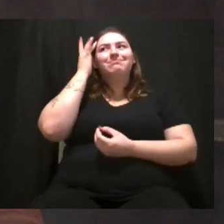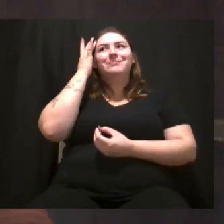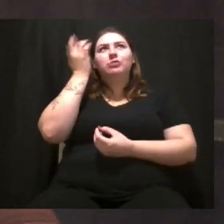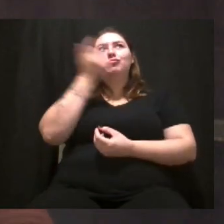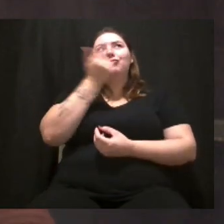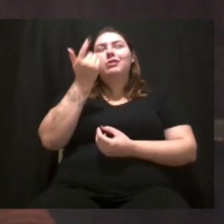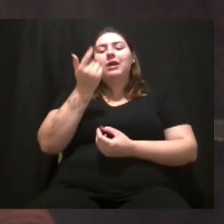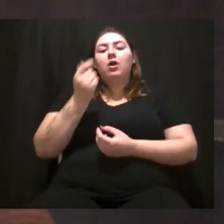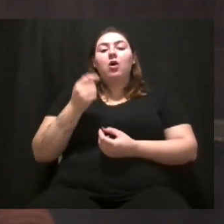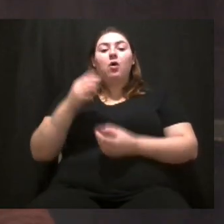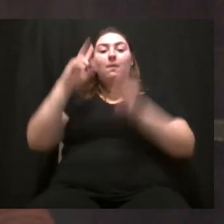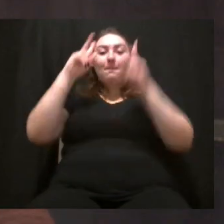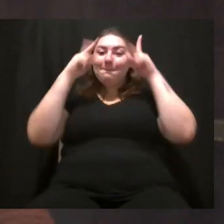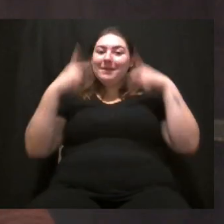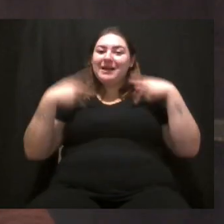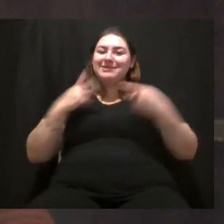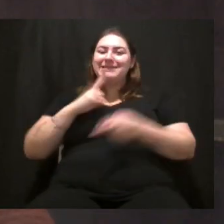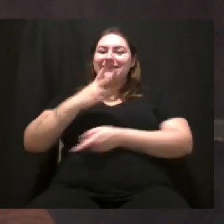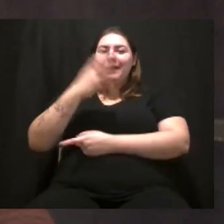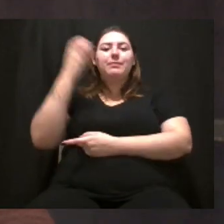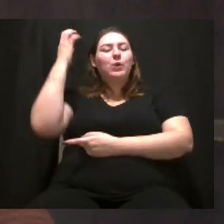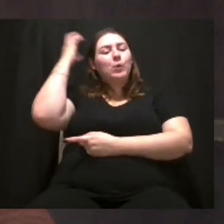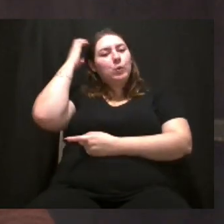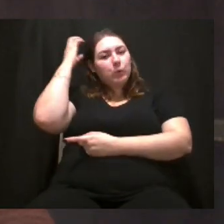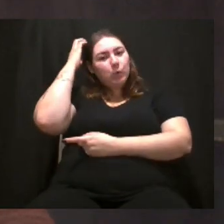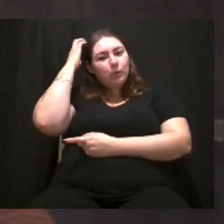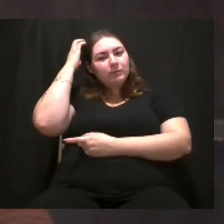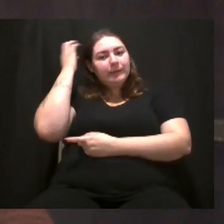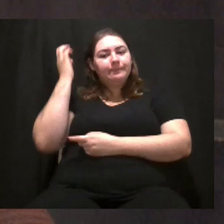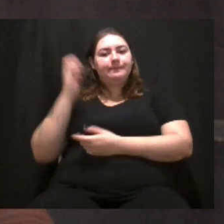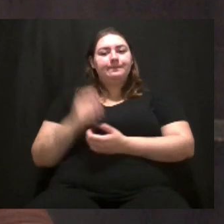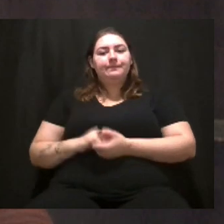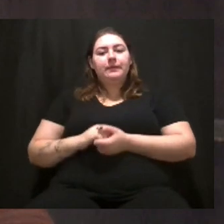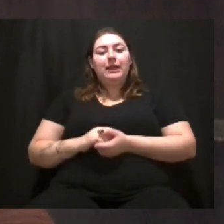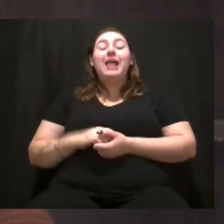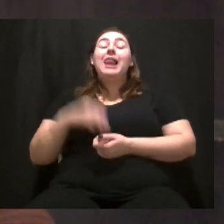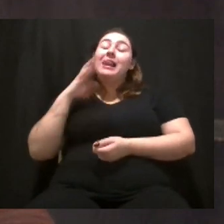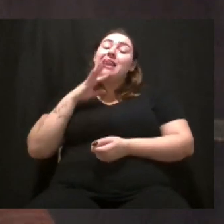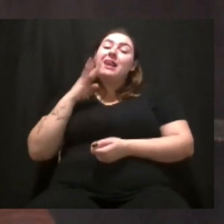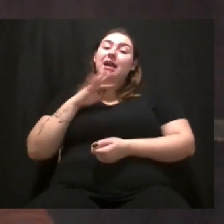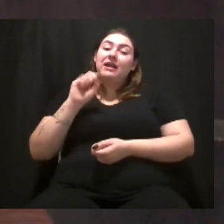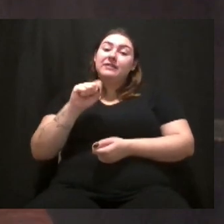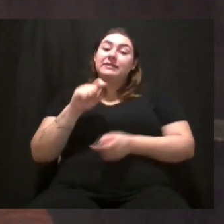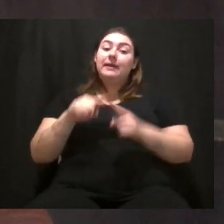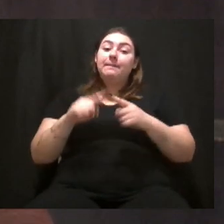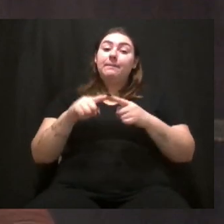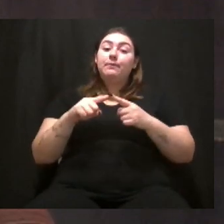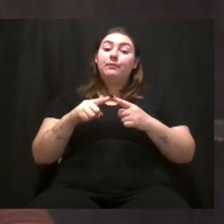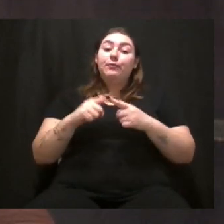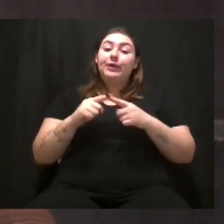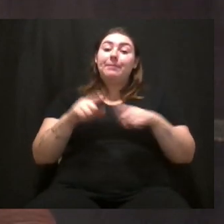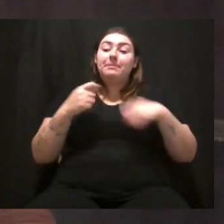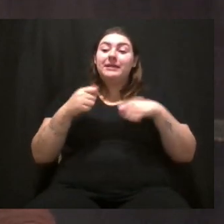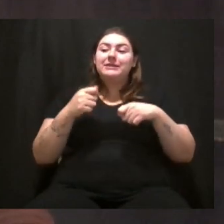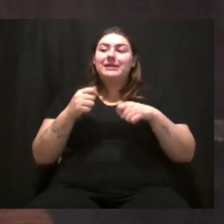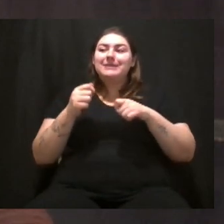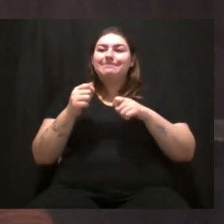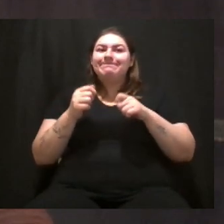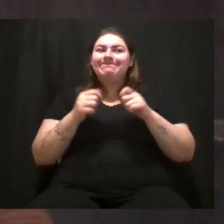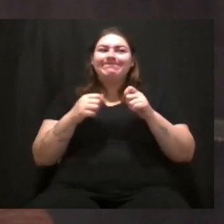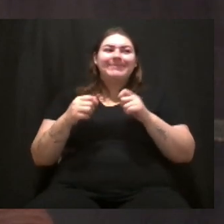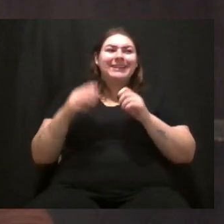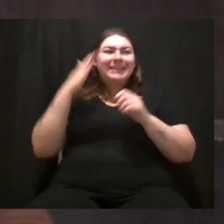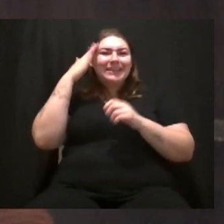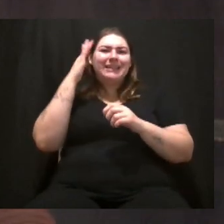tá? Mas isso é interessante, sim, porque a gente precisa separar o que é a nossa projeção, o que a gente está projetando no